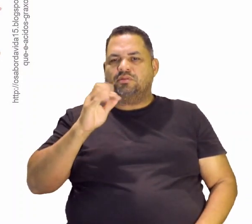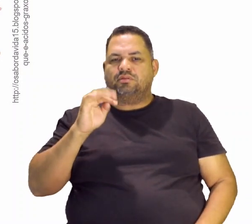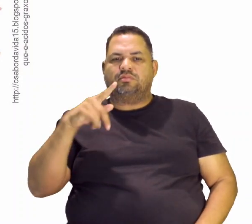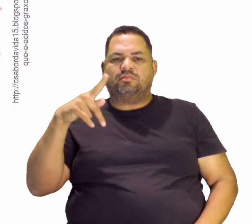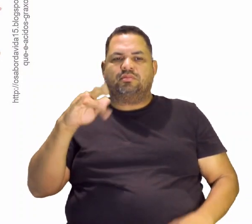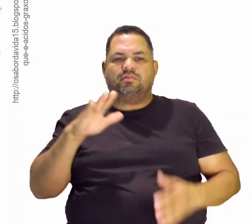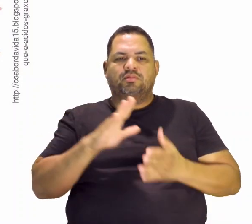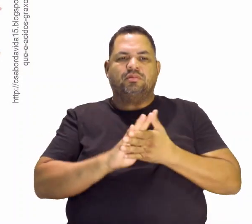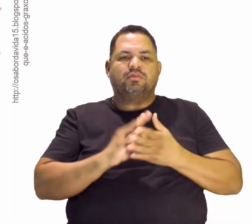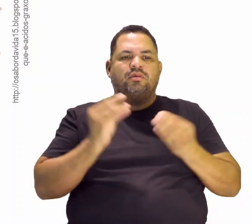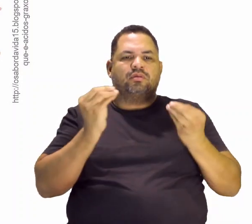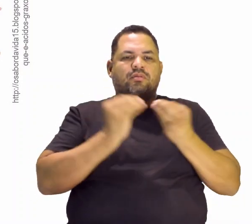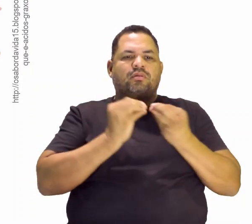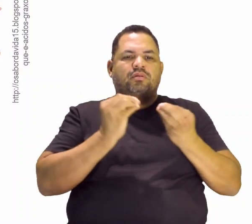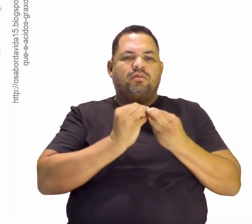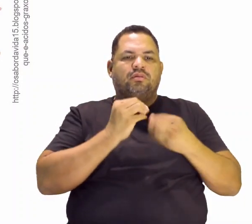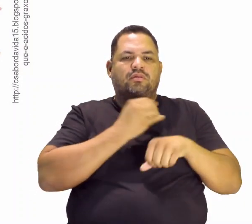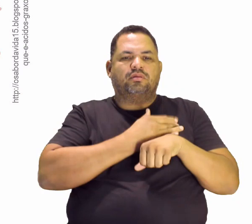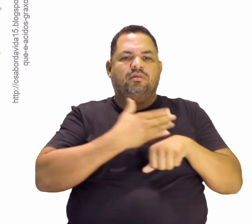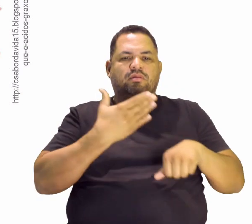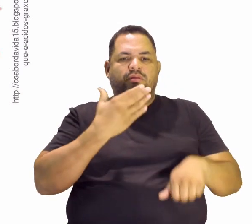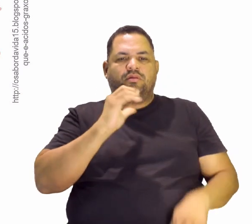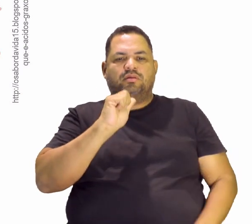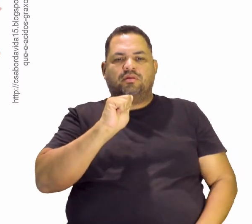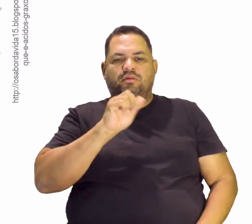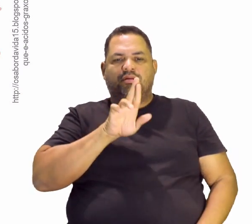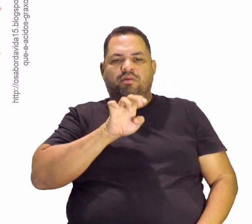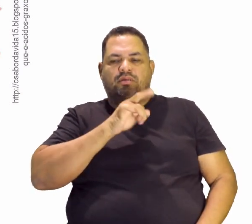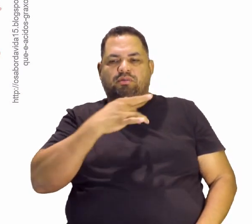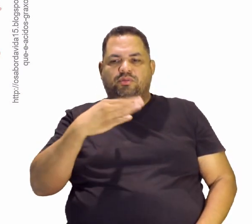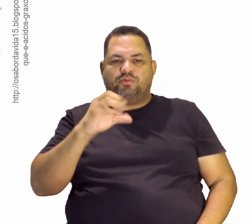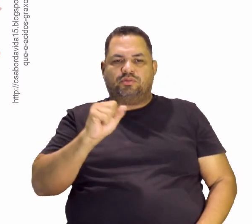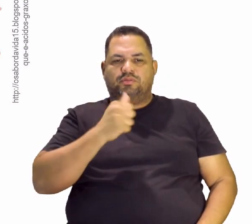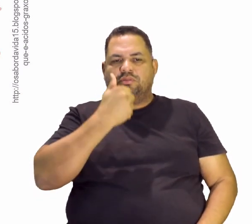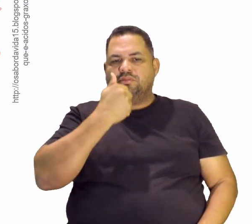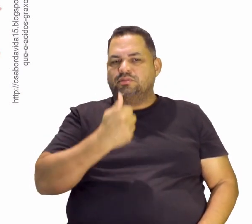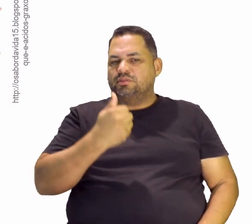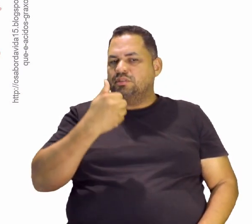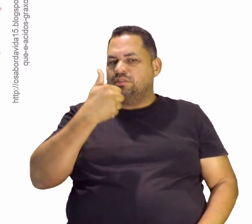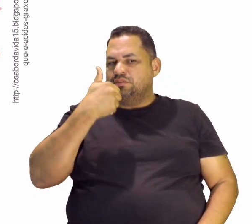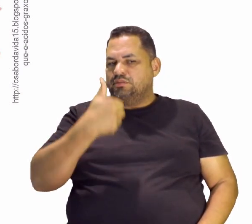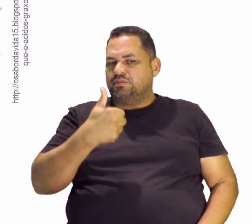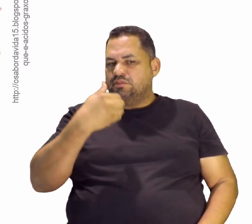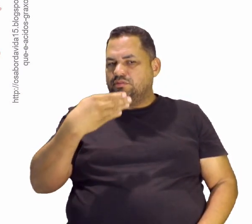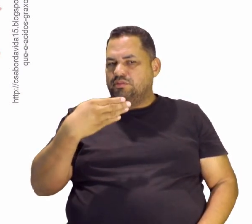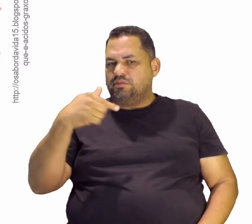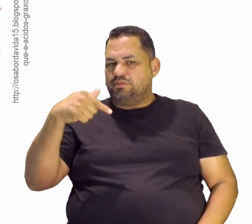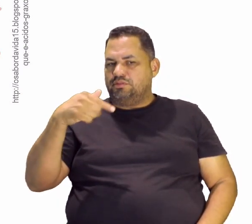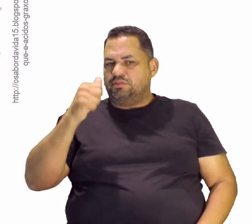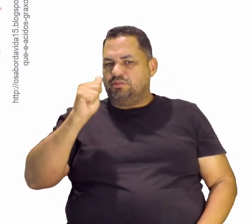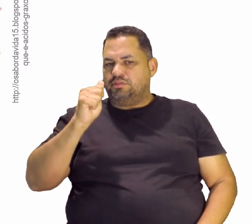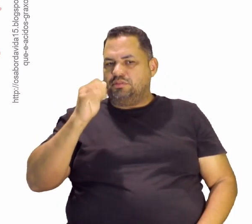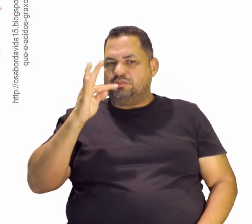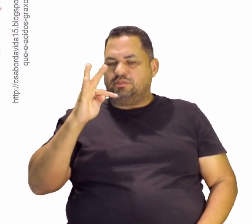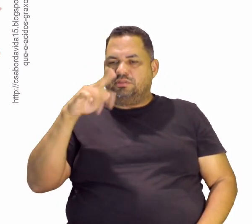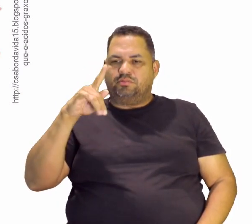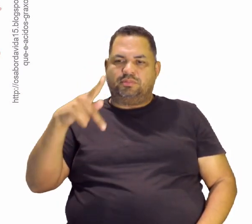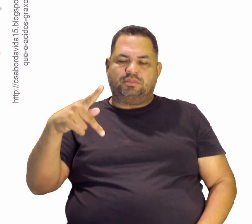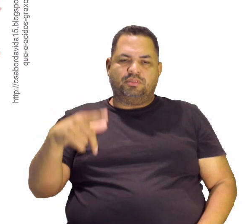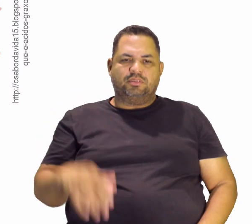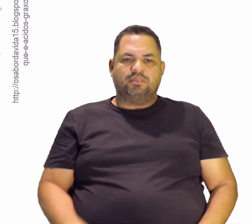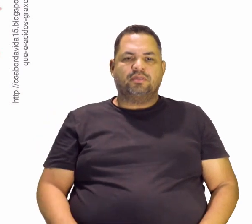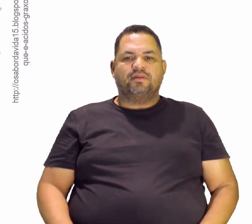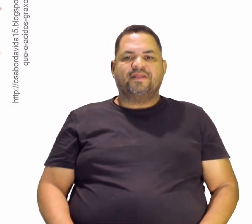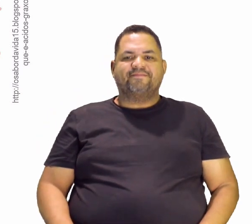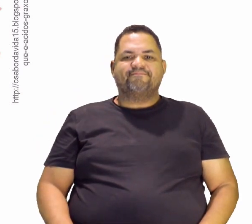de ácido graxo, ela vai ter 147 ATPs, tá? Então, nós temos uma produção de energia maior